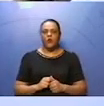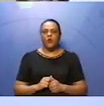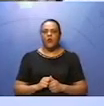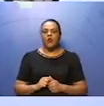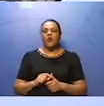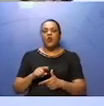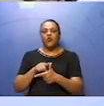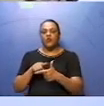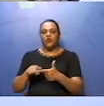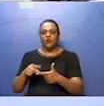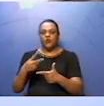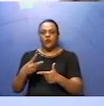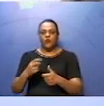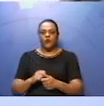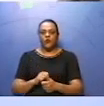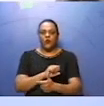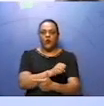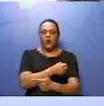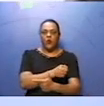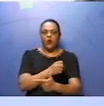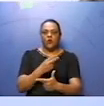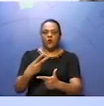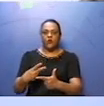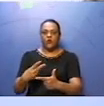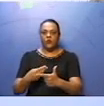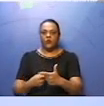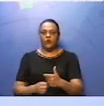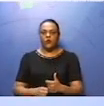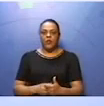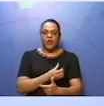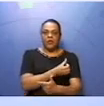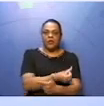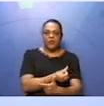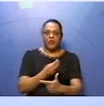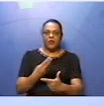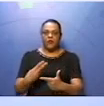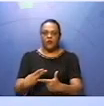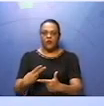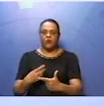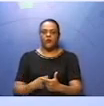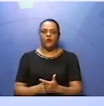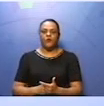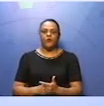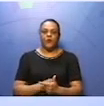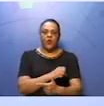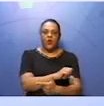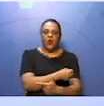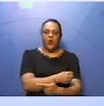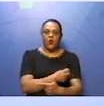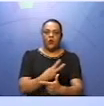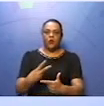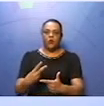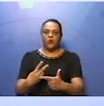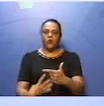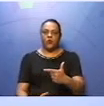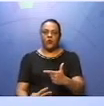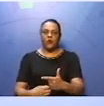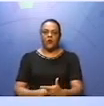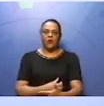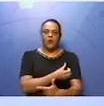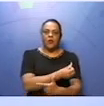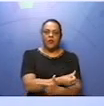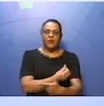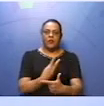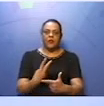2. 8 dividido por 2 e 6 dividido por 2. 8 por 2 dá 4 e 6 dividido